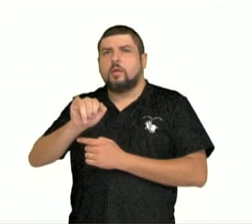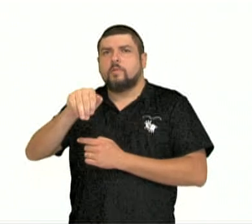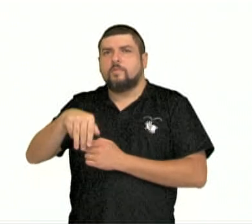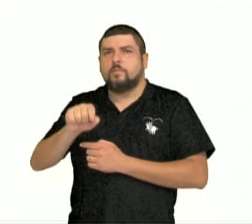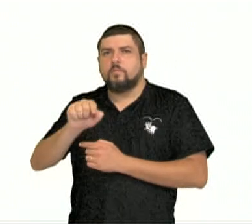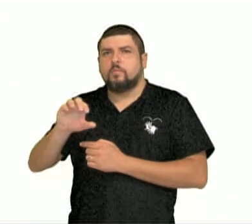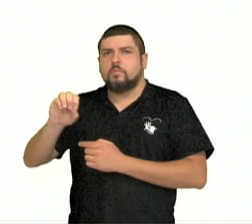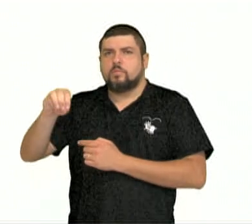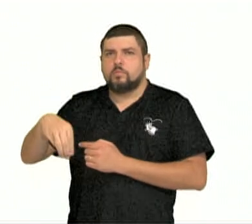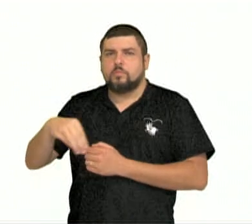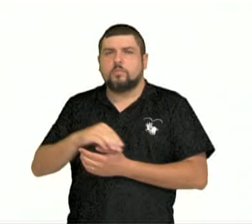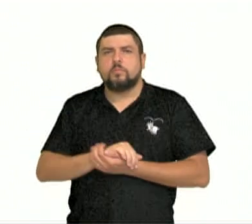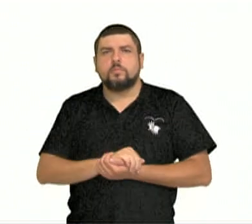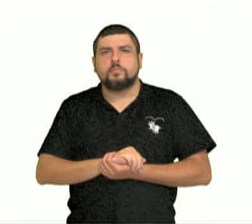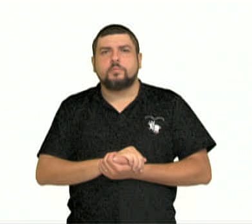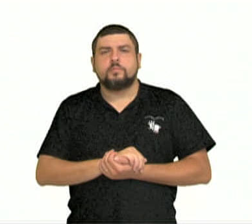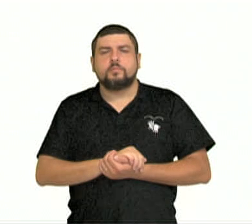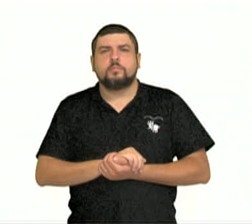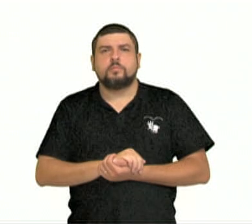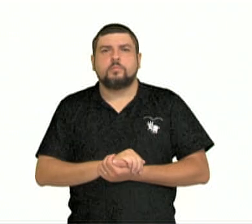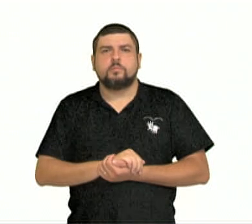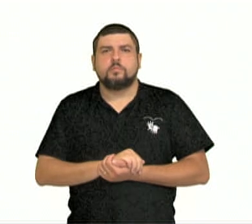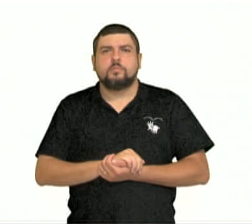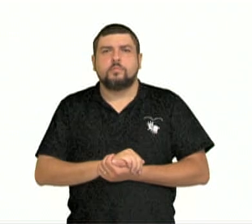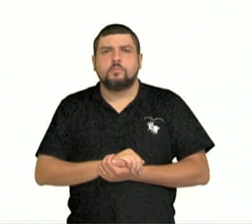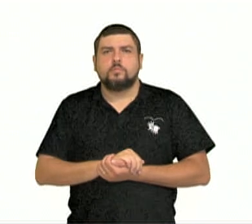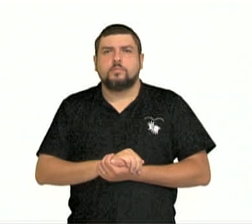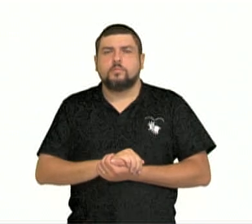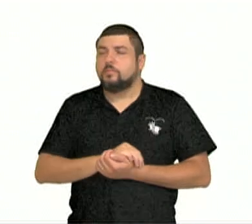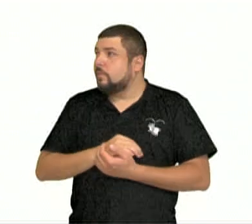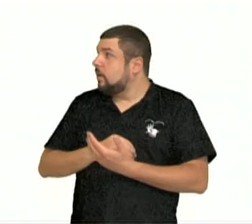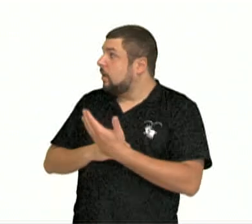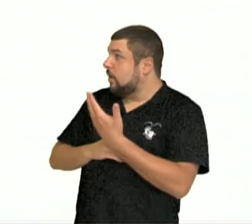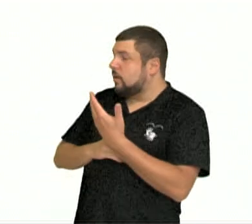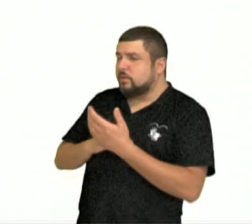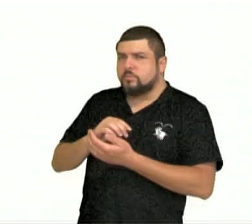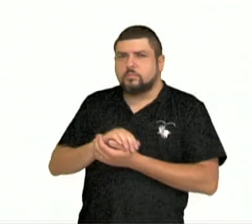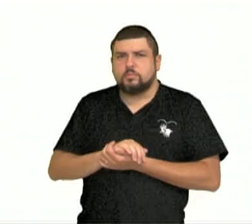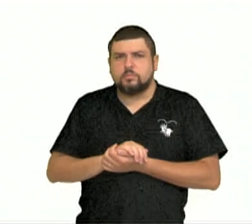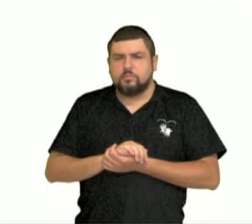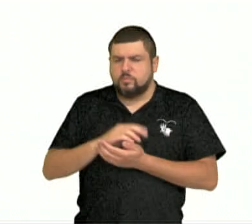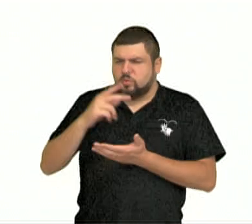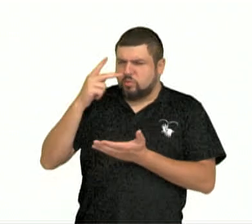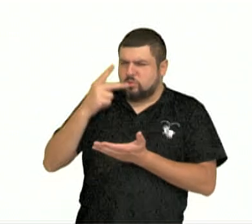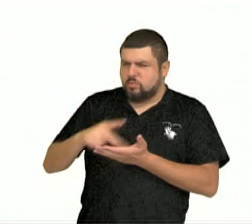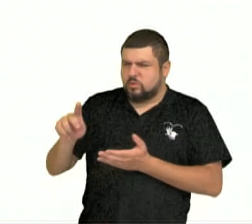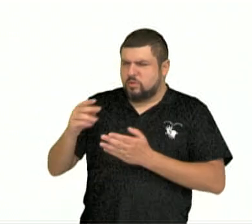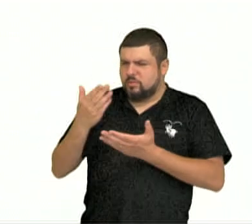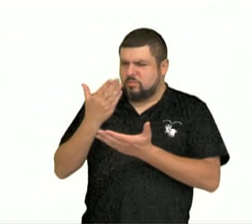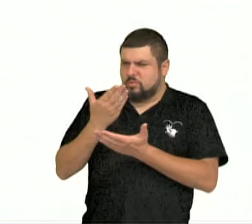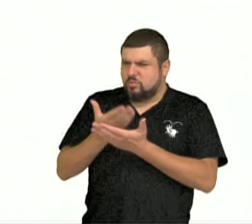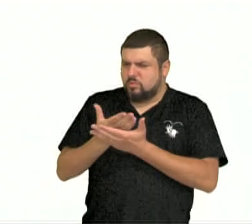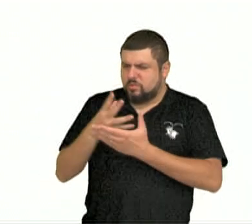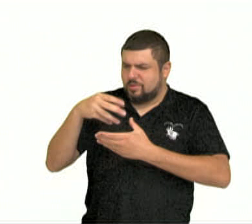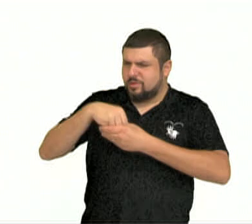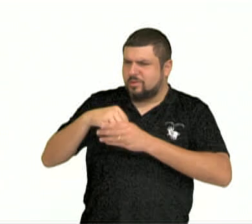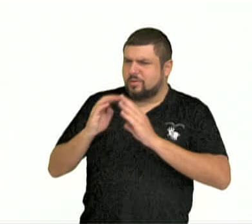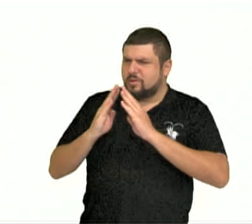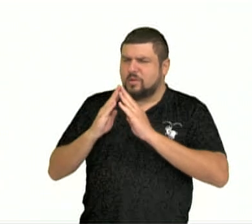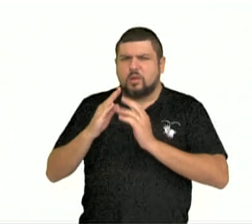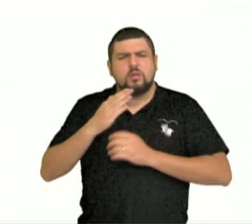da charge. Odeio estudar em casa. Por quê? Estudar em casa é muito mais